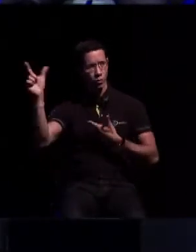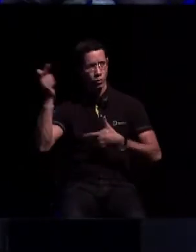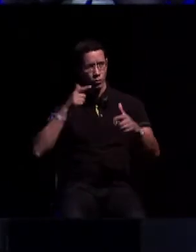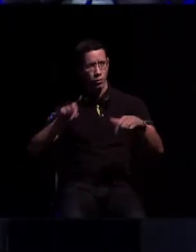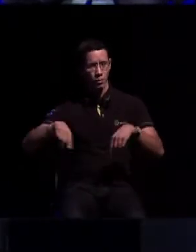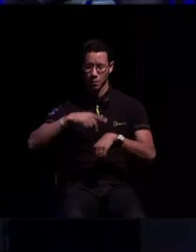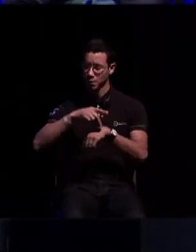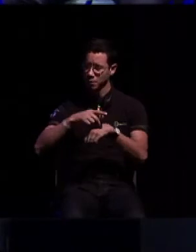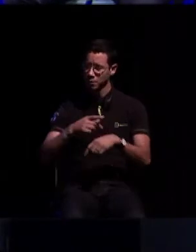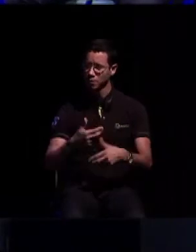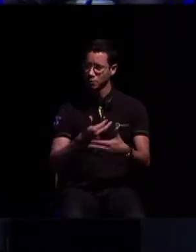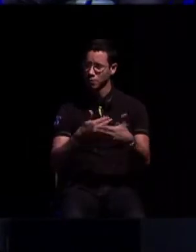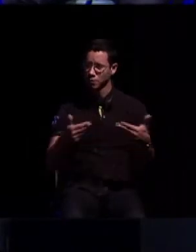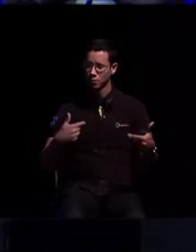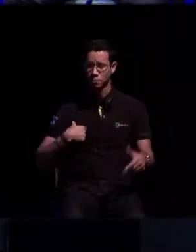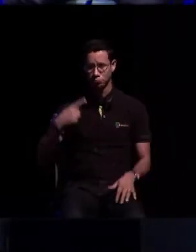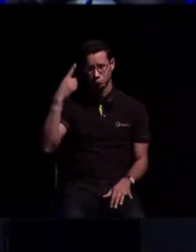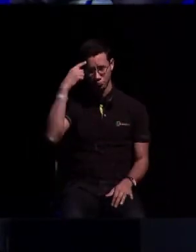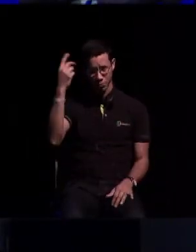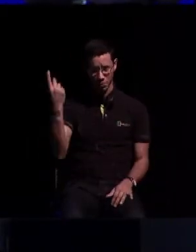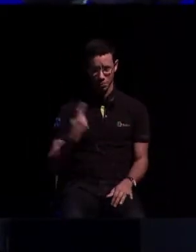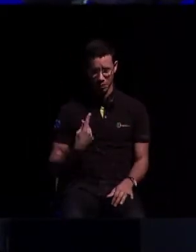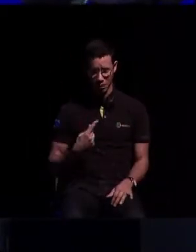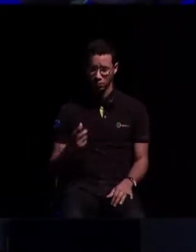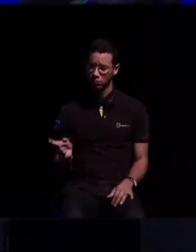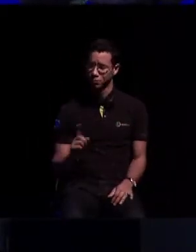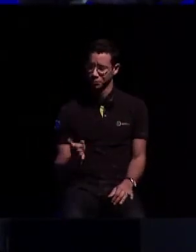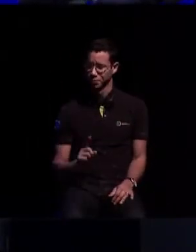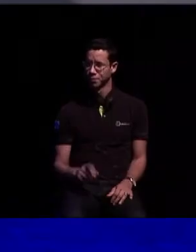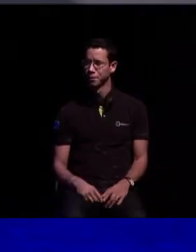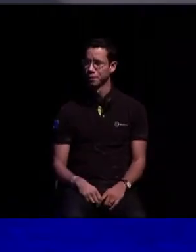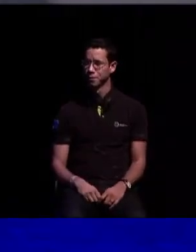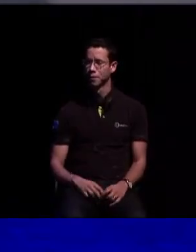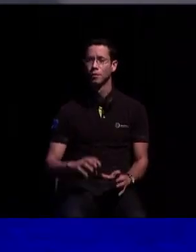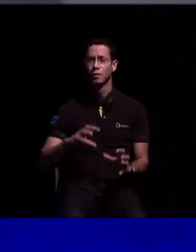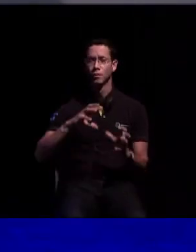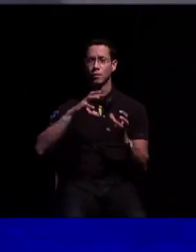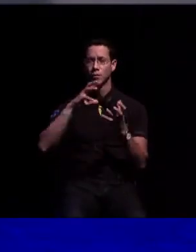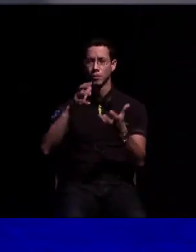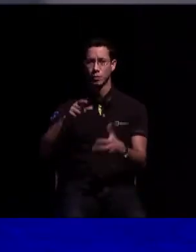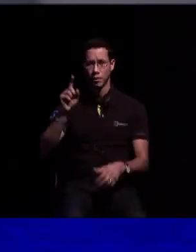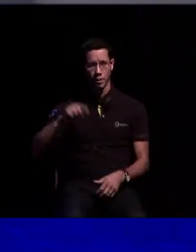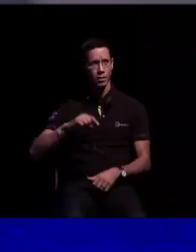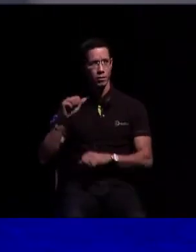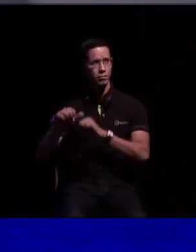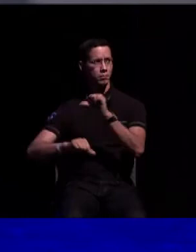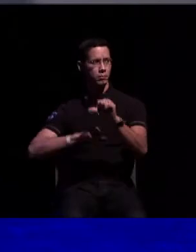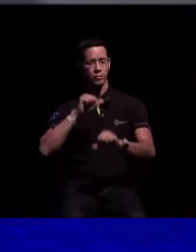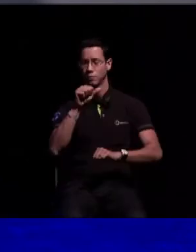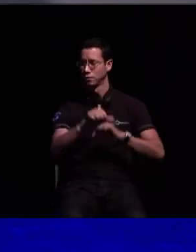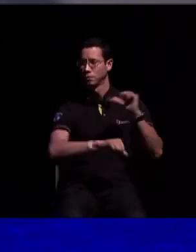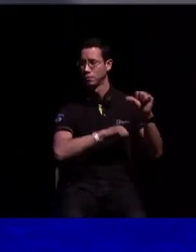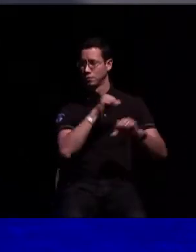e outras coisas, como se fosse uma ideia sua. Isso não é uma ideia sua. Tá? O mundo é montado a partir